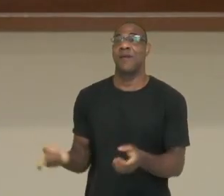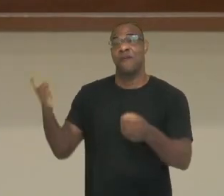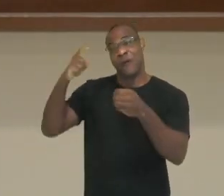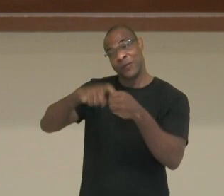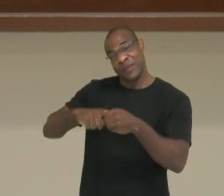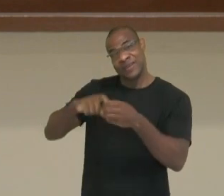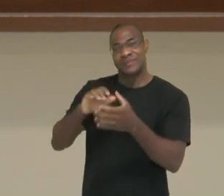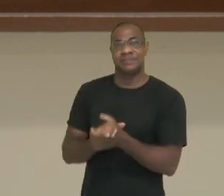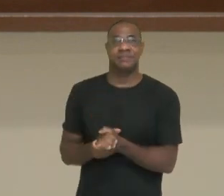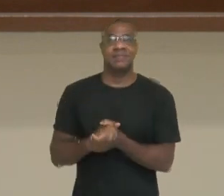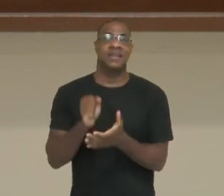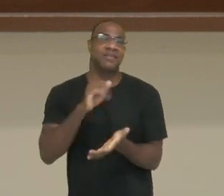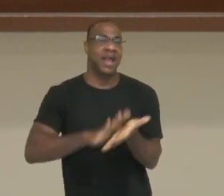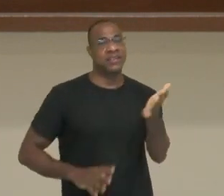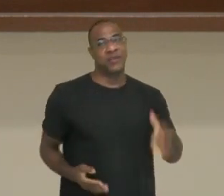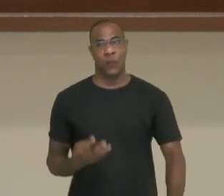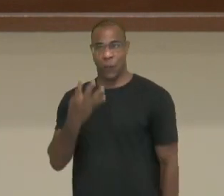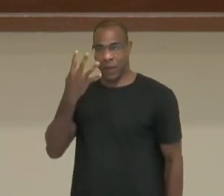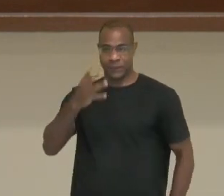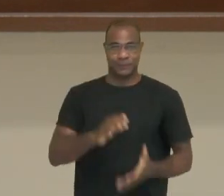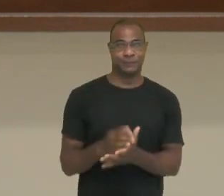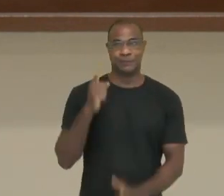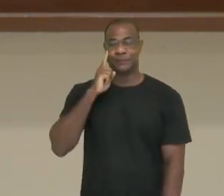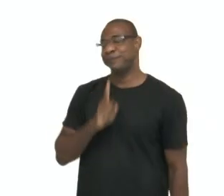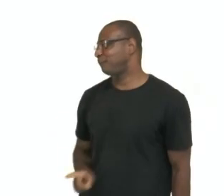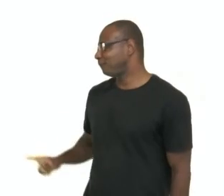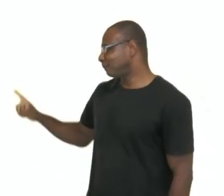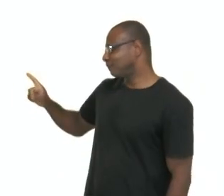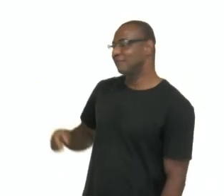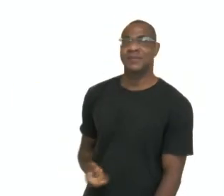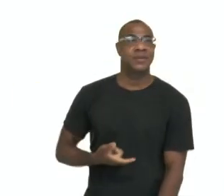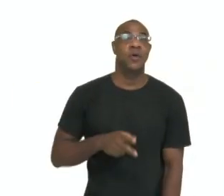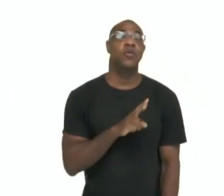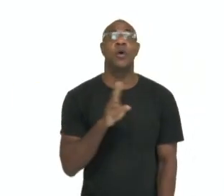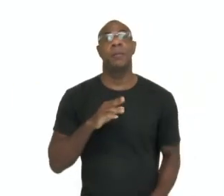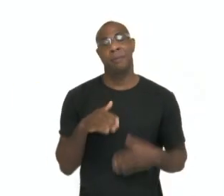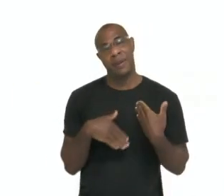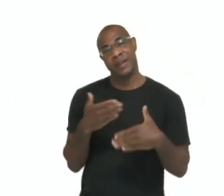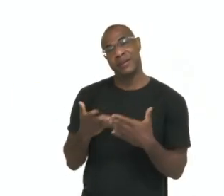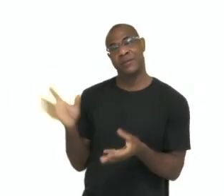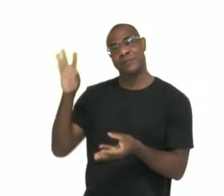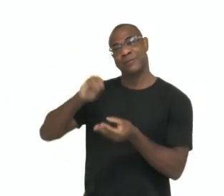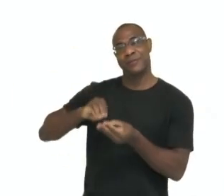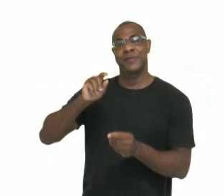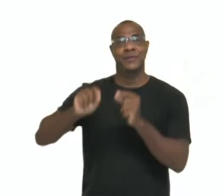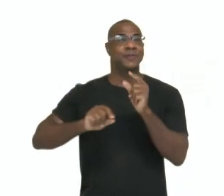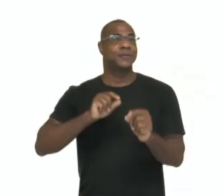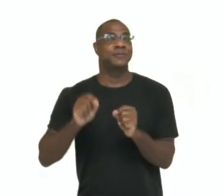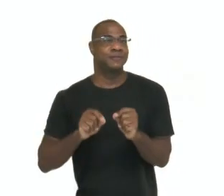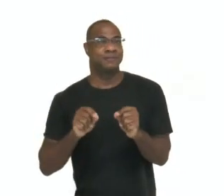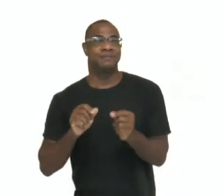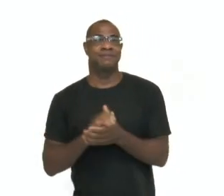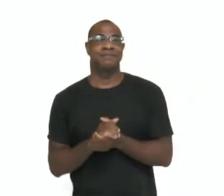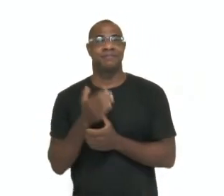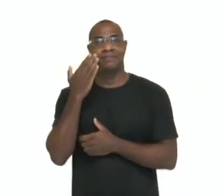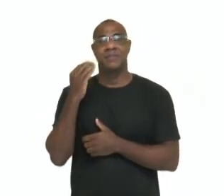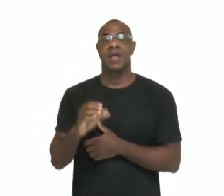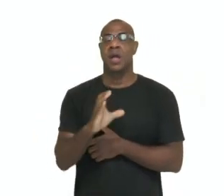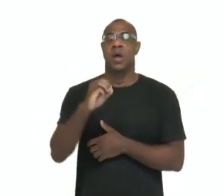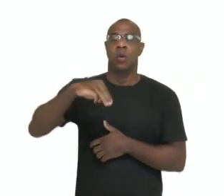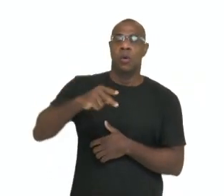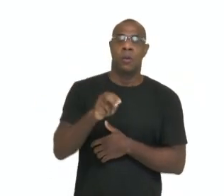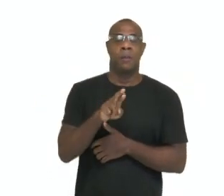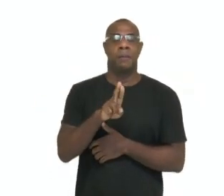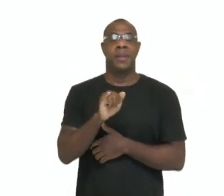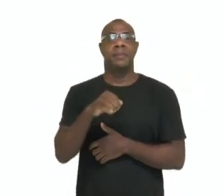Voltei, retomando a atividade 4, né? Qual o nome do processo de retomada? Comprimindo o.